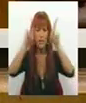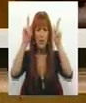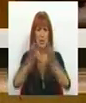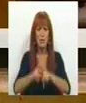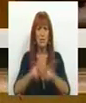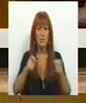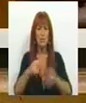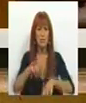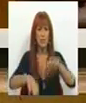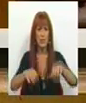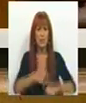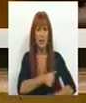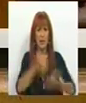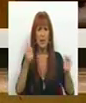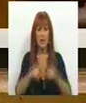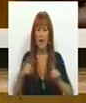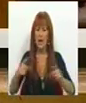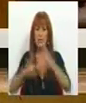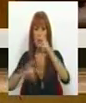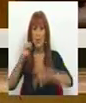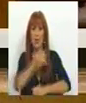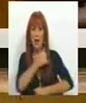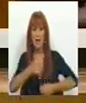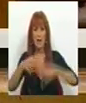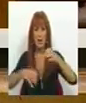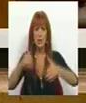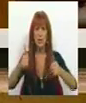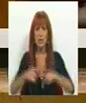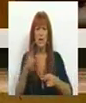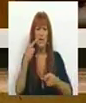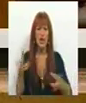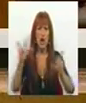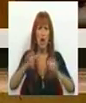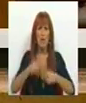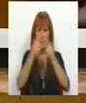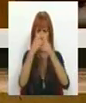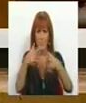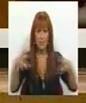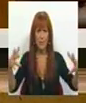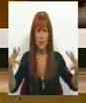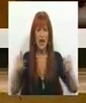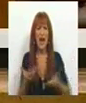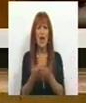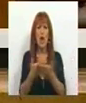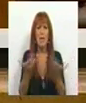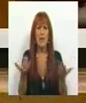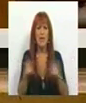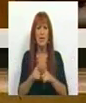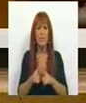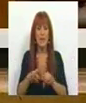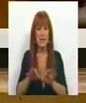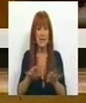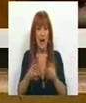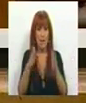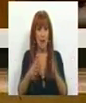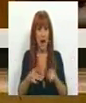dos aglomerados urbanos, a reabilitação urbana, a revitalização demográfica e económica,